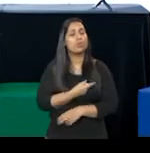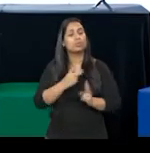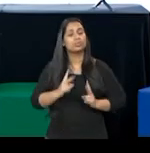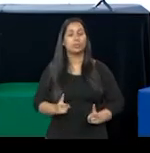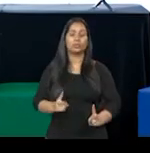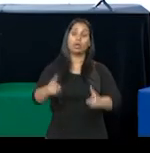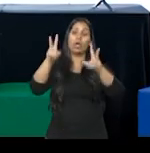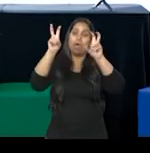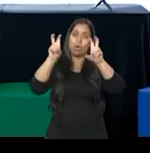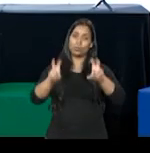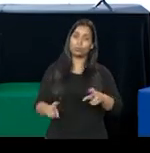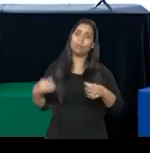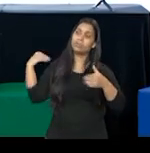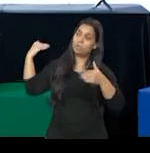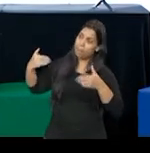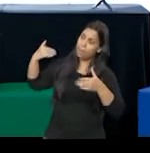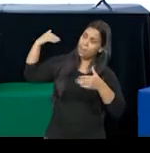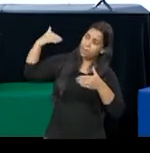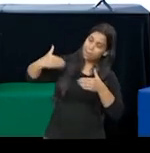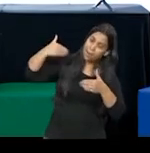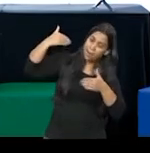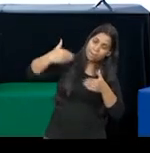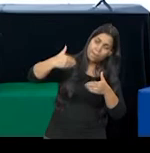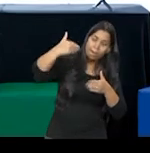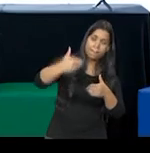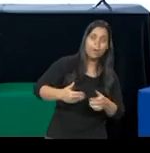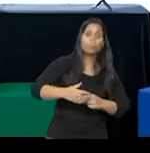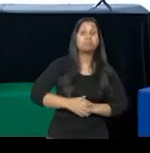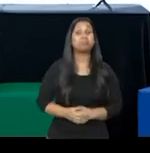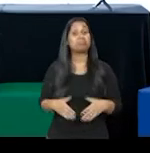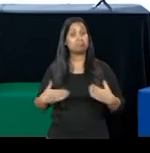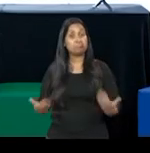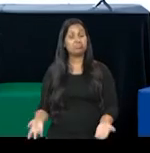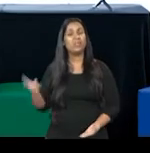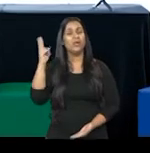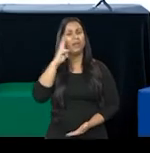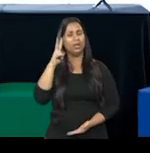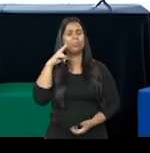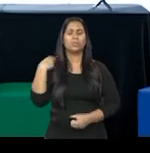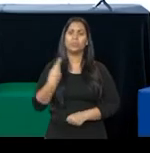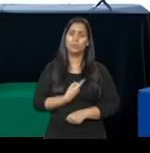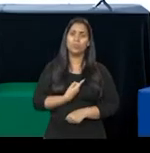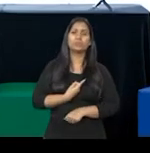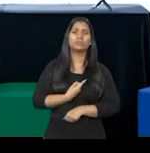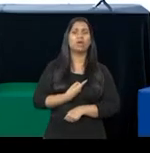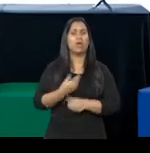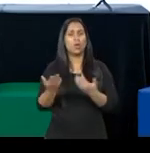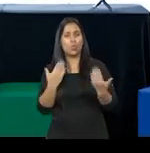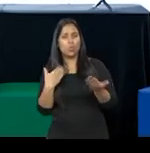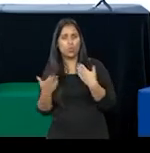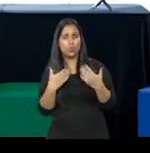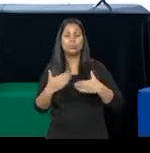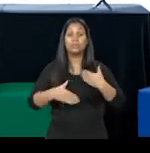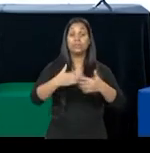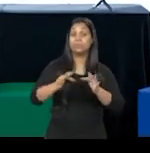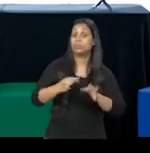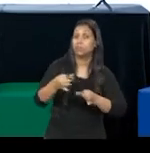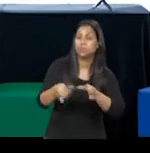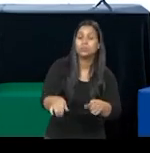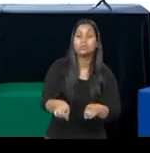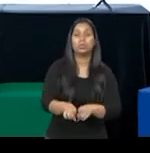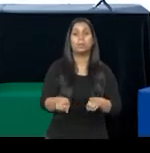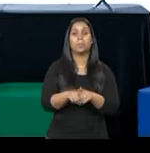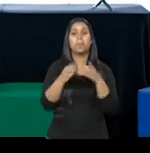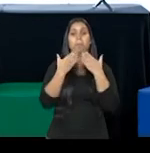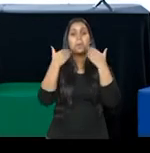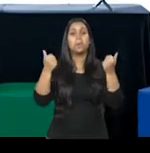darmos continuidade aos temas que desenvolvemos na aula passada. Lembram que comentamos que os avanços tecnológicos e